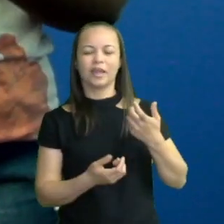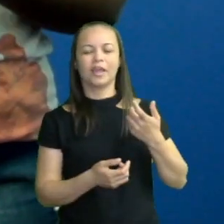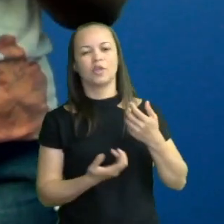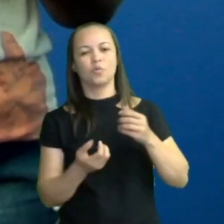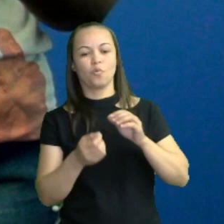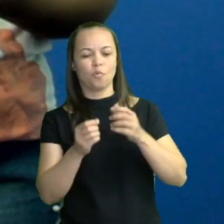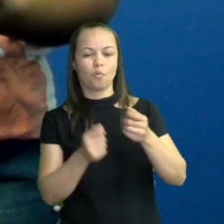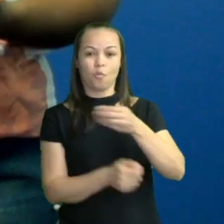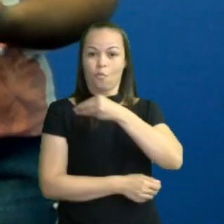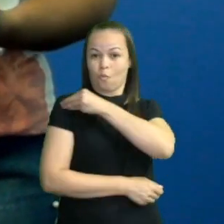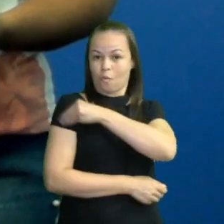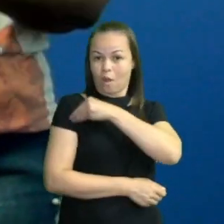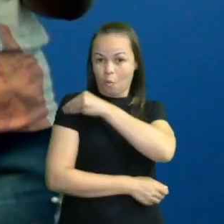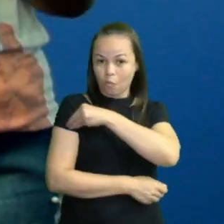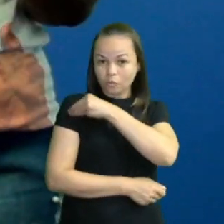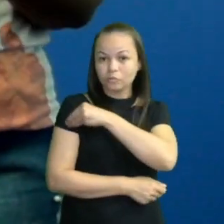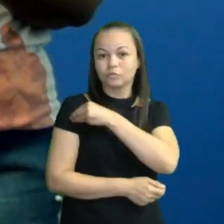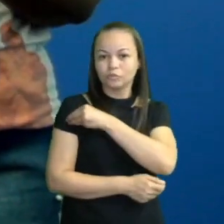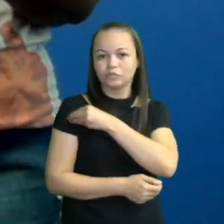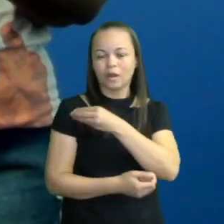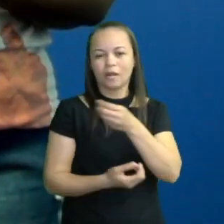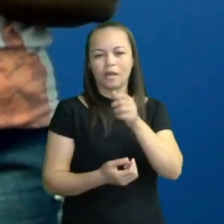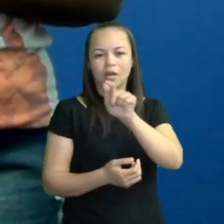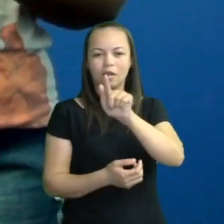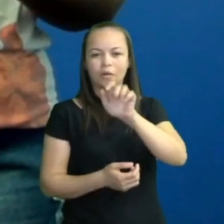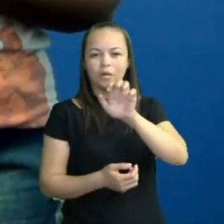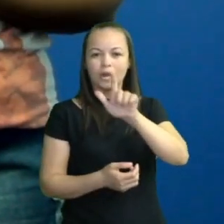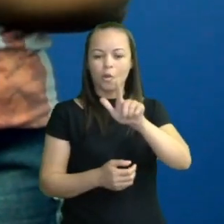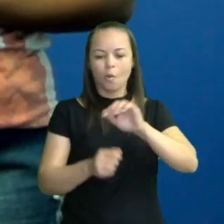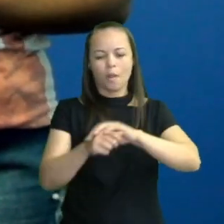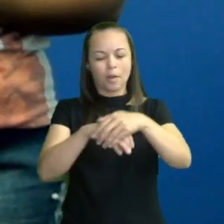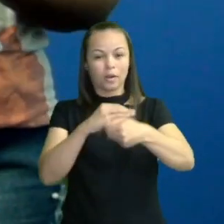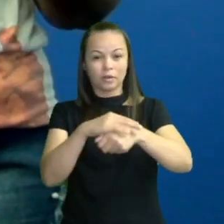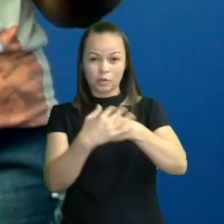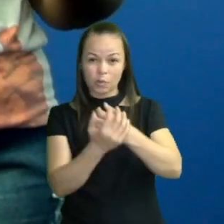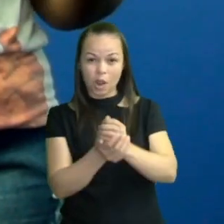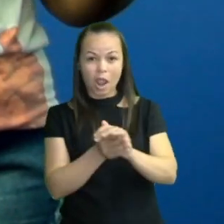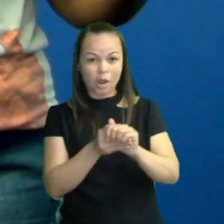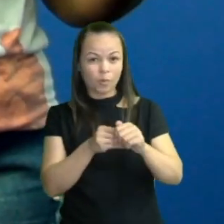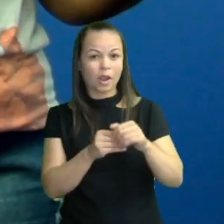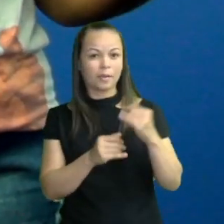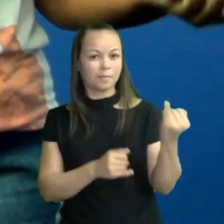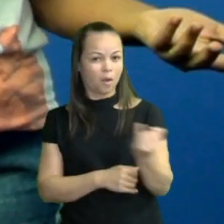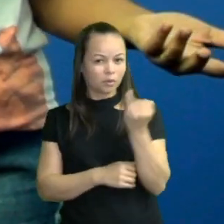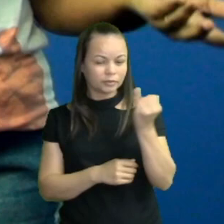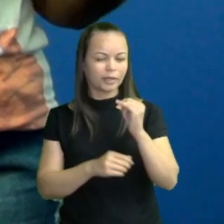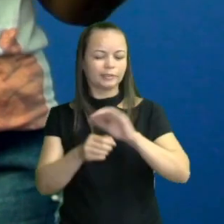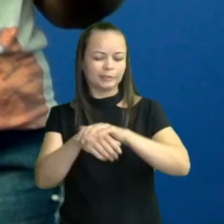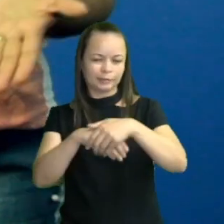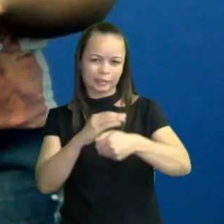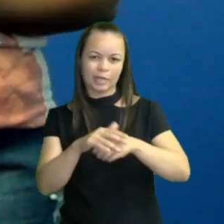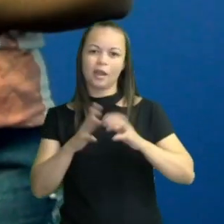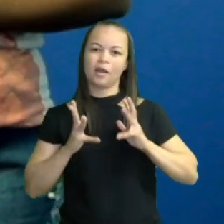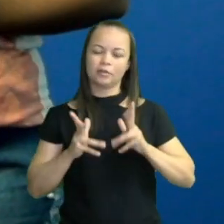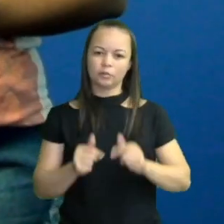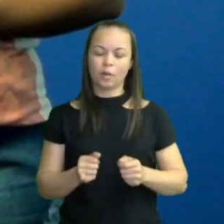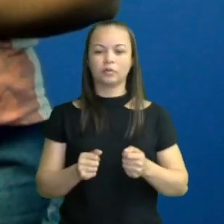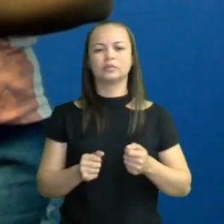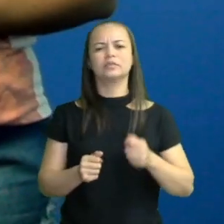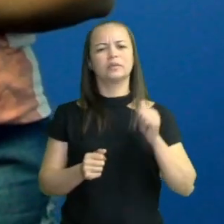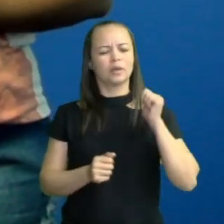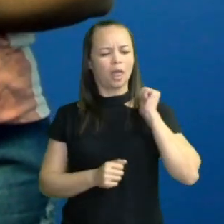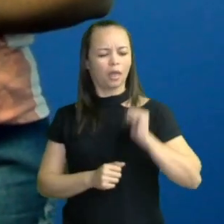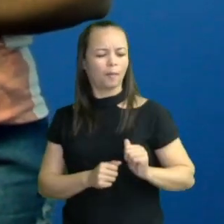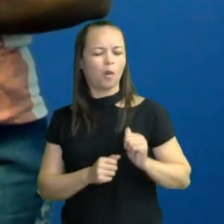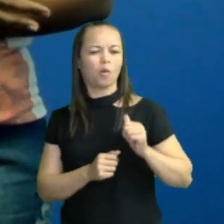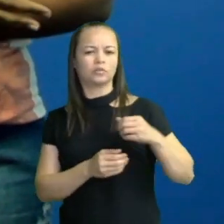o álcool em gel a 70%, ele é ideal para a higienização das mãos. Então, sempre que você for sair para algum lugar, leve ele na sua